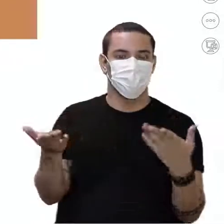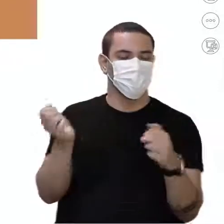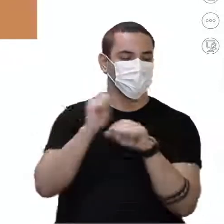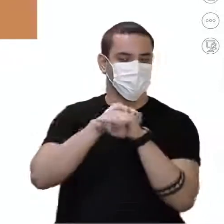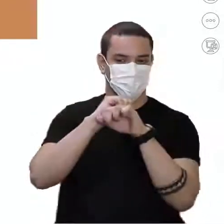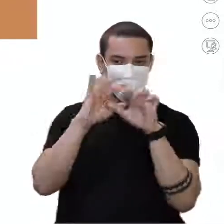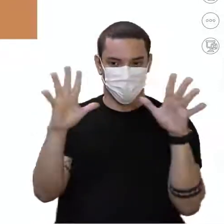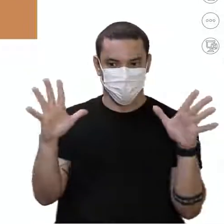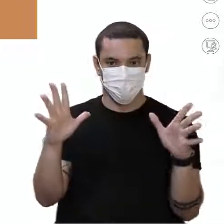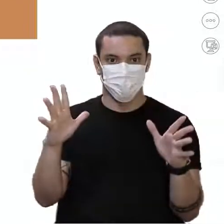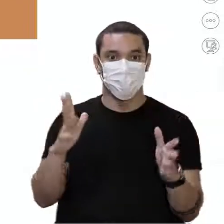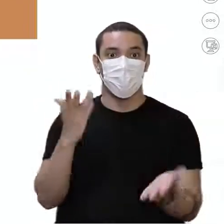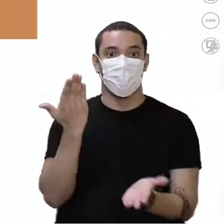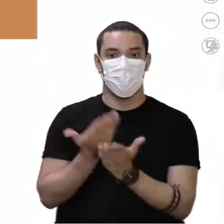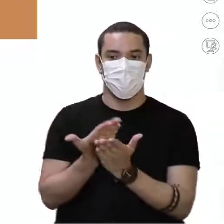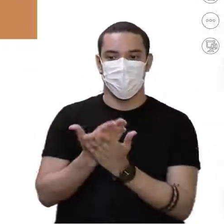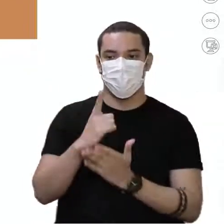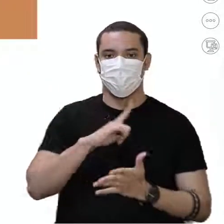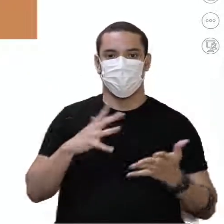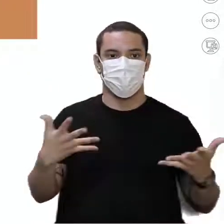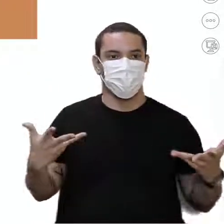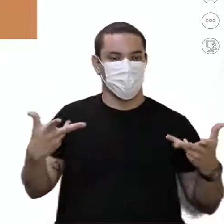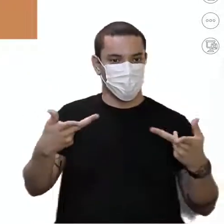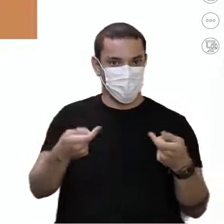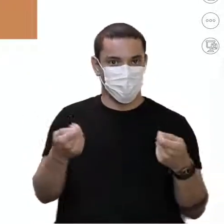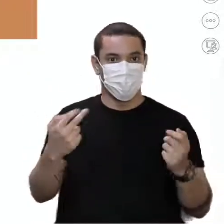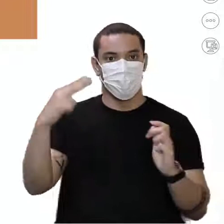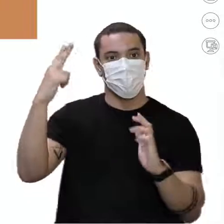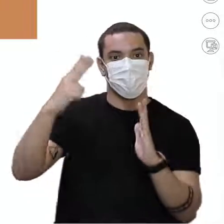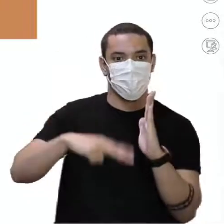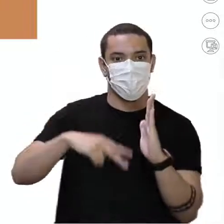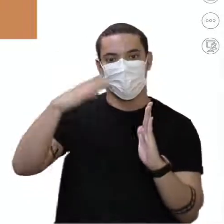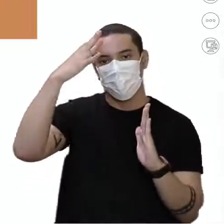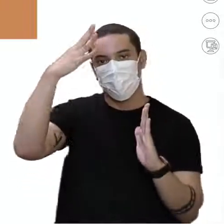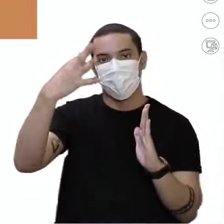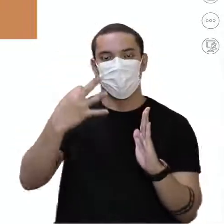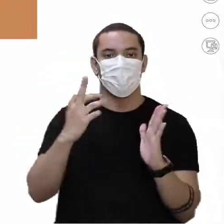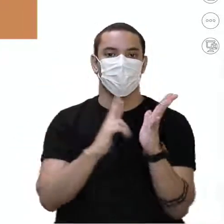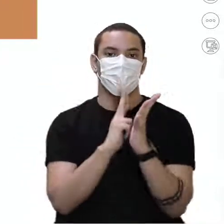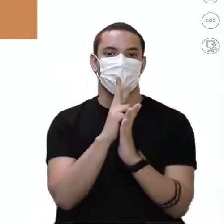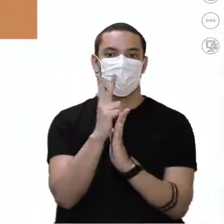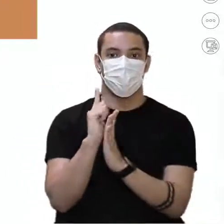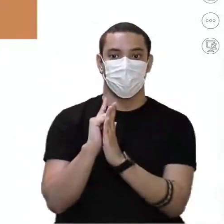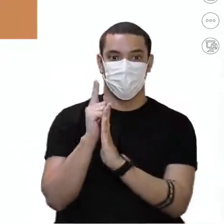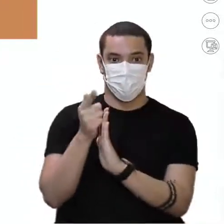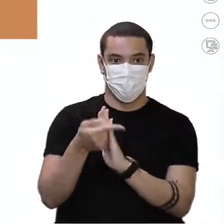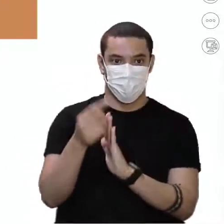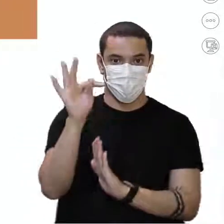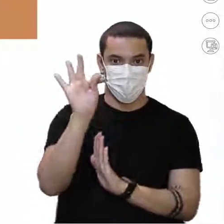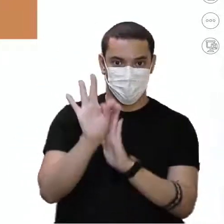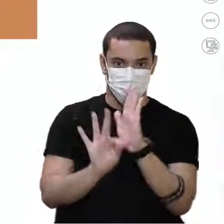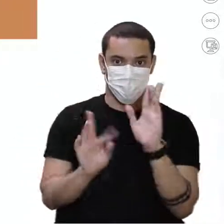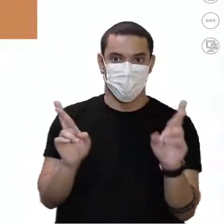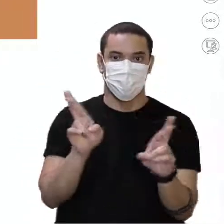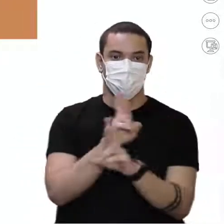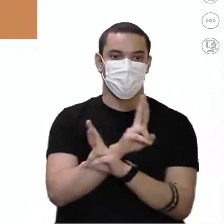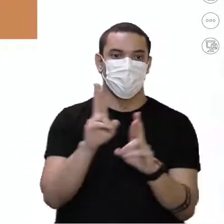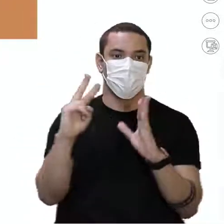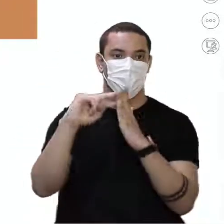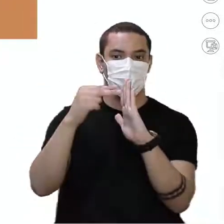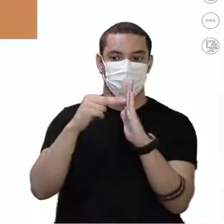hoje. Toda aula tem uma habilidade, de hoje você vai ler e compreender diferentes gêneros textuais, relacionando